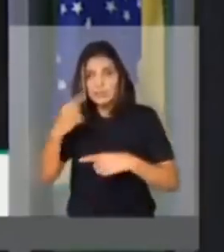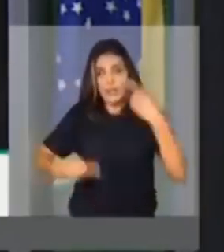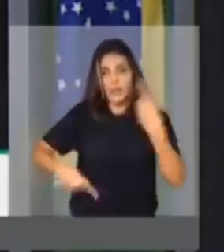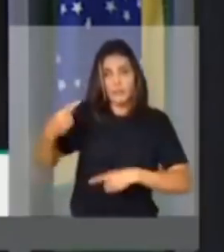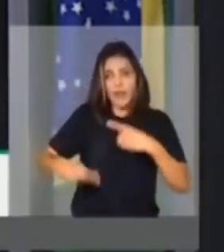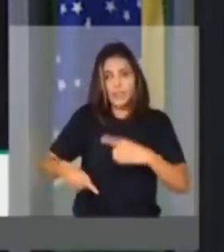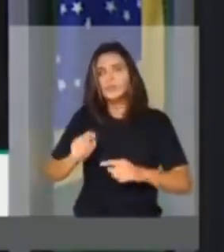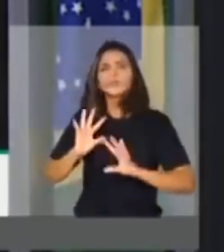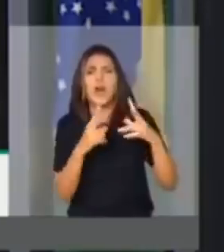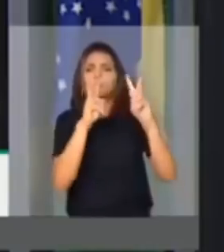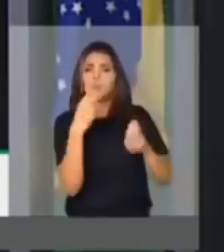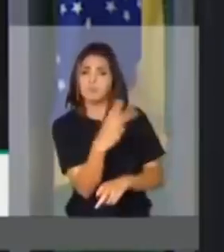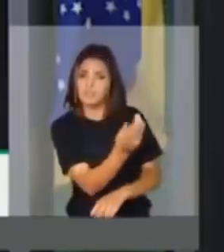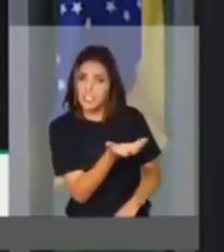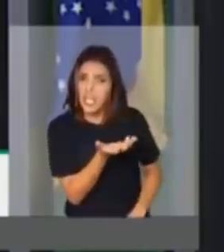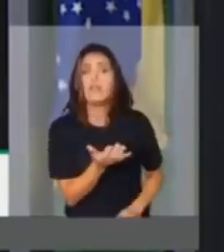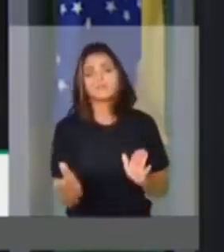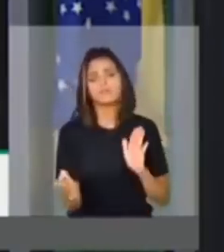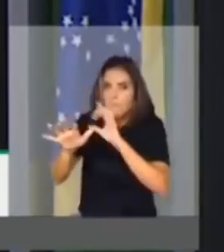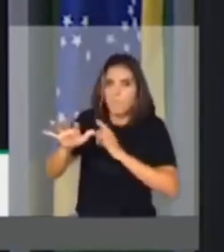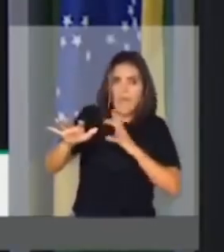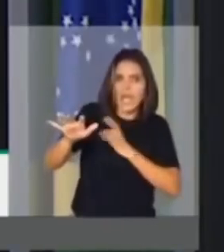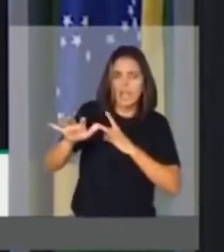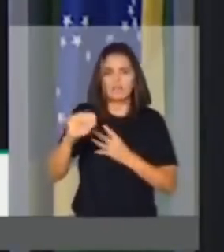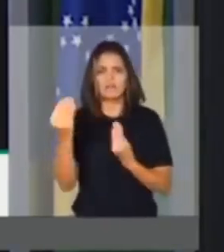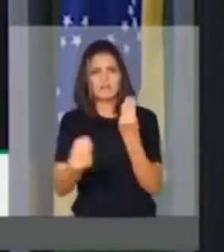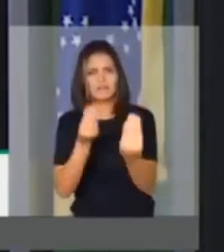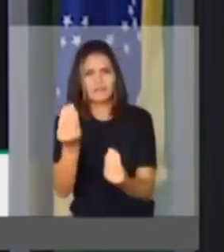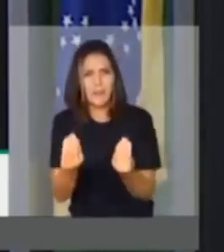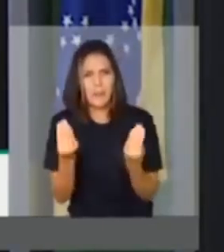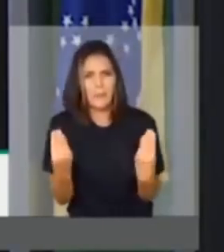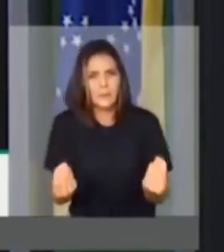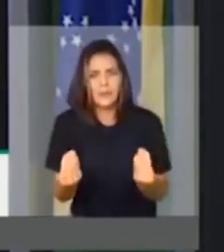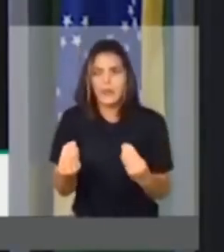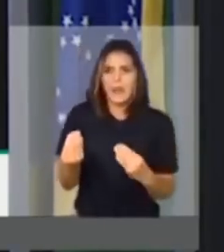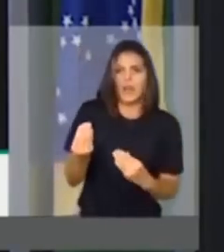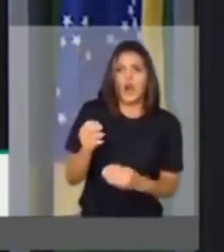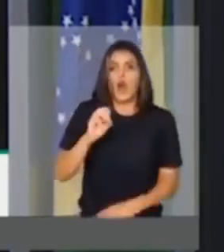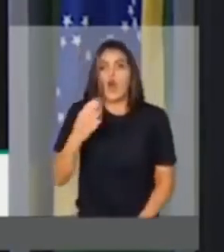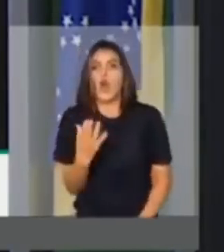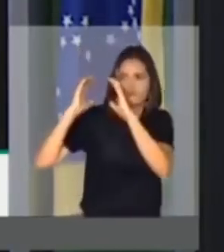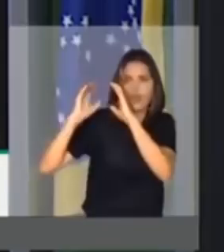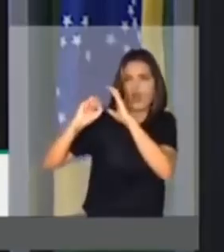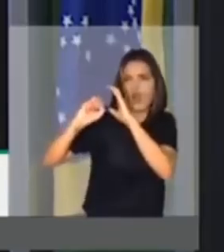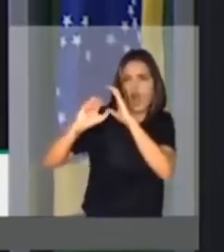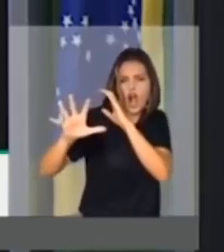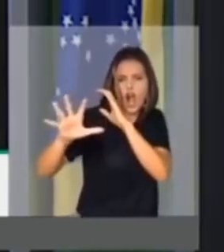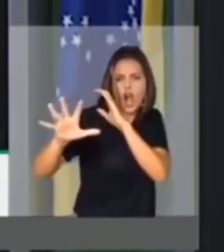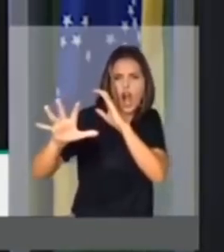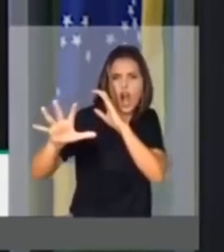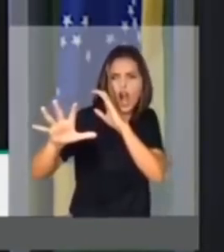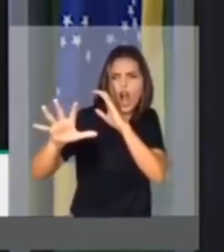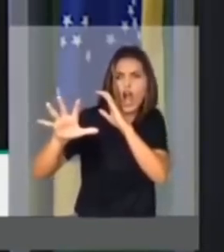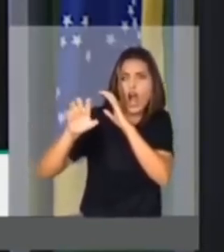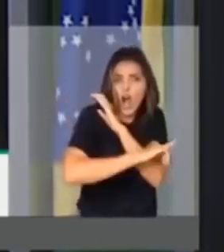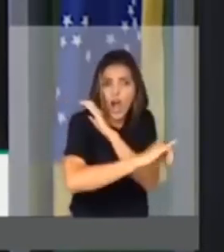pacote anticrime do juiz Sérgio Moro, a gente pode fazer esse debate. O BOP subindo o morro do Rio de Janeiro com um holofote assim, gigantesco, no